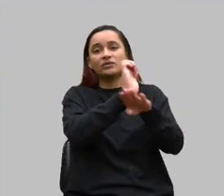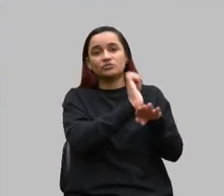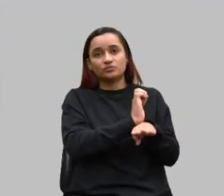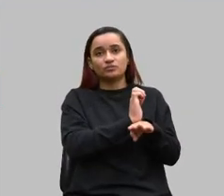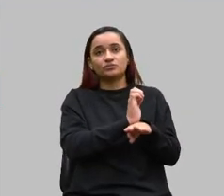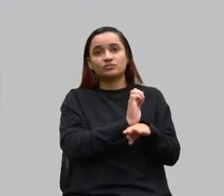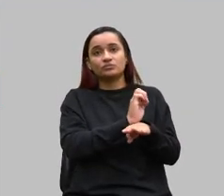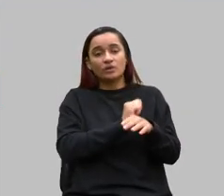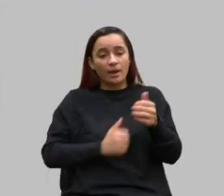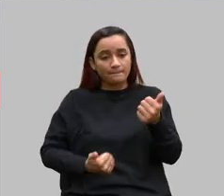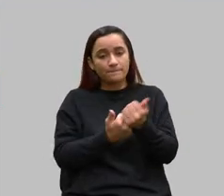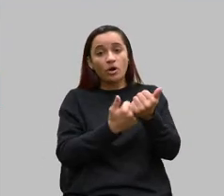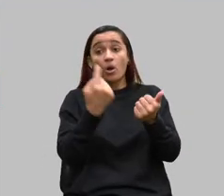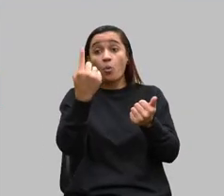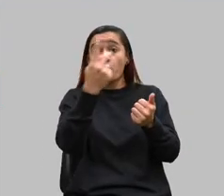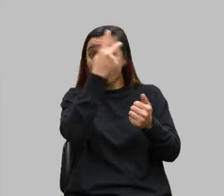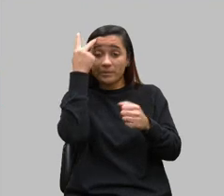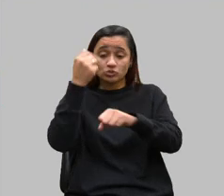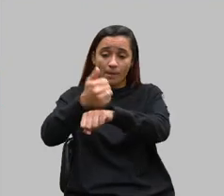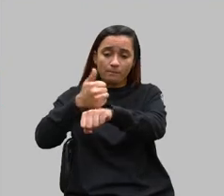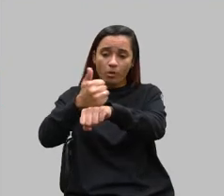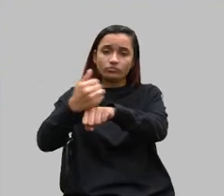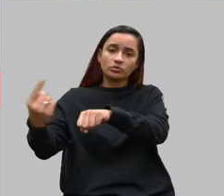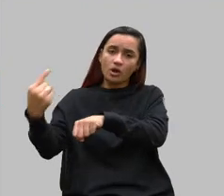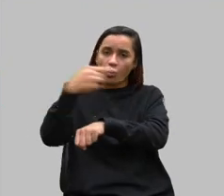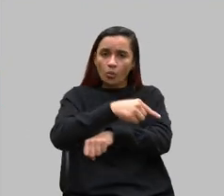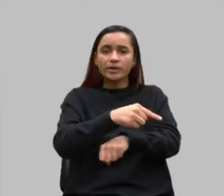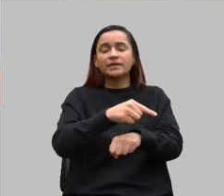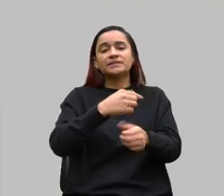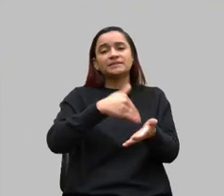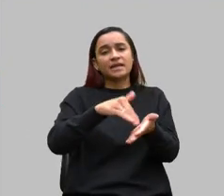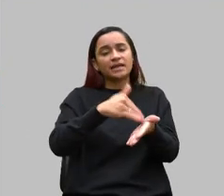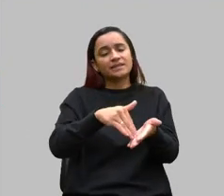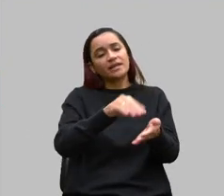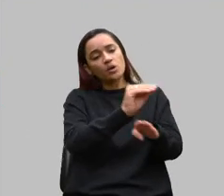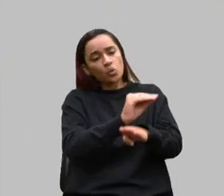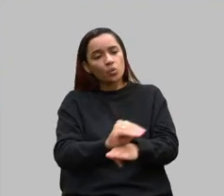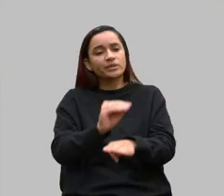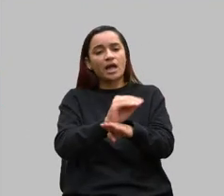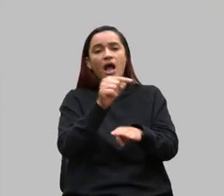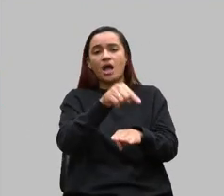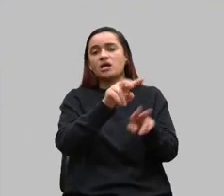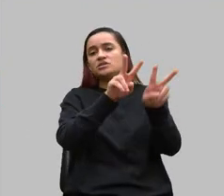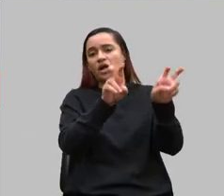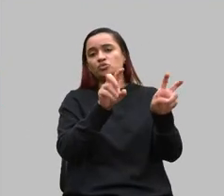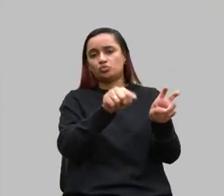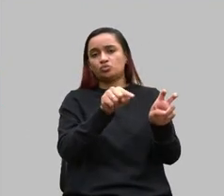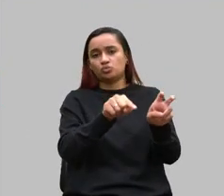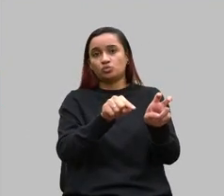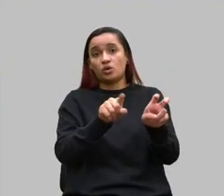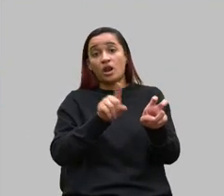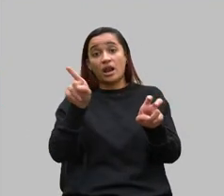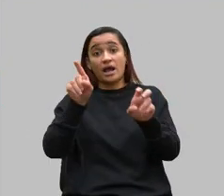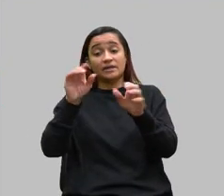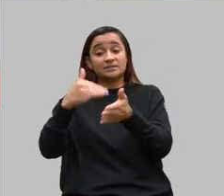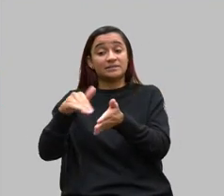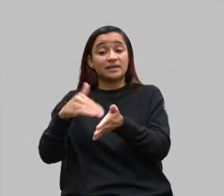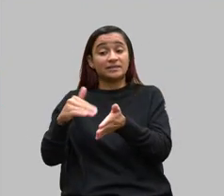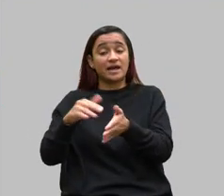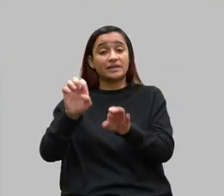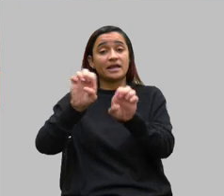para cuidar desse assunto lá na secretaria de infraestrutura parece só engano se eu tiver enganado